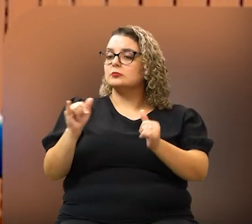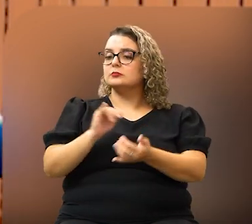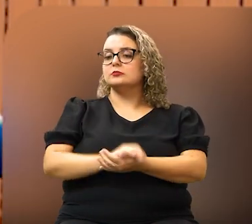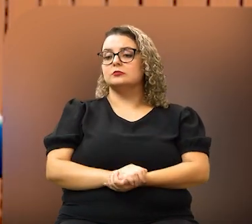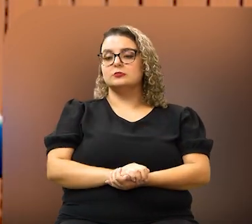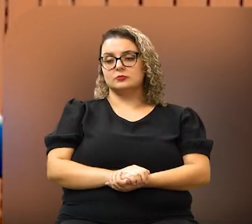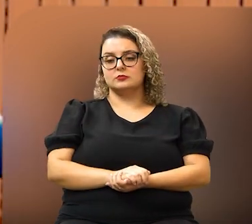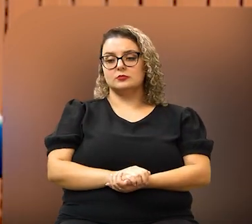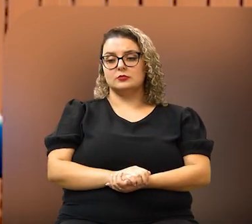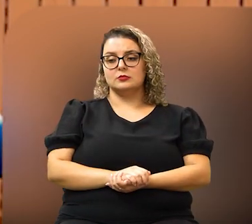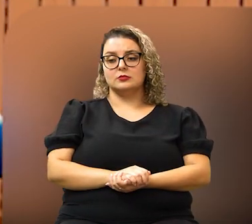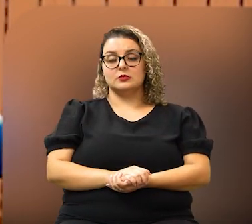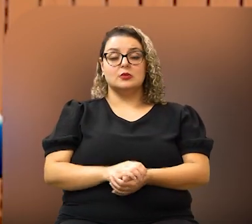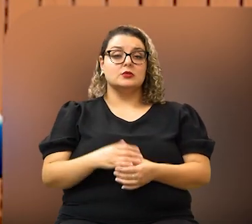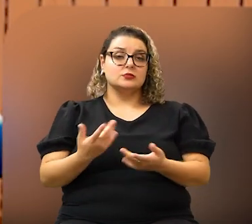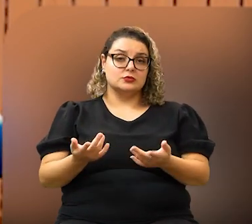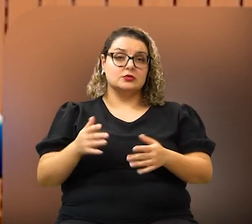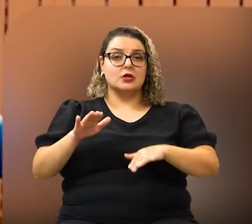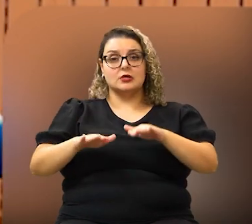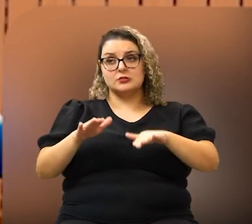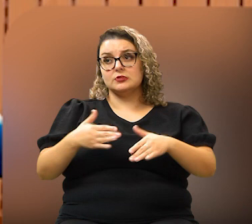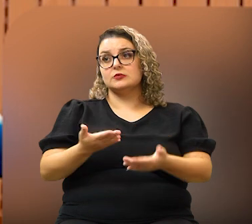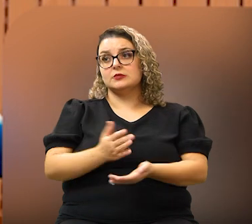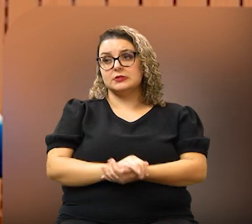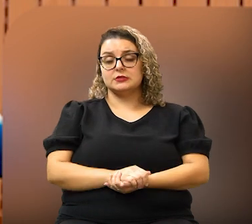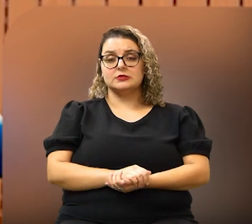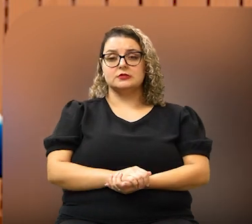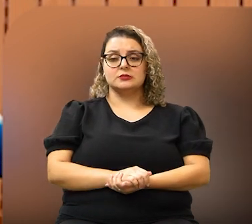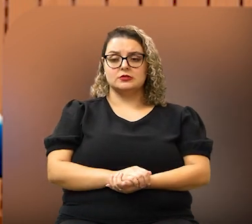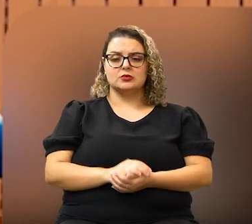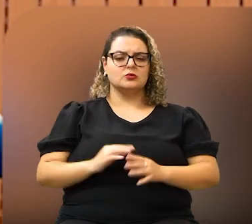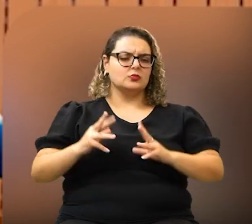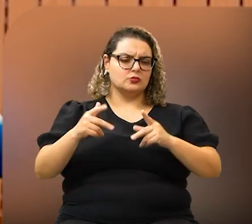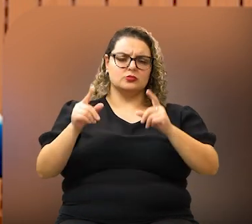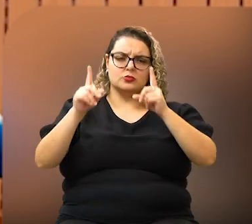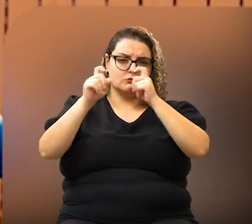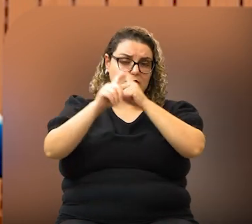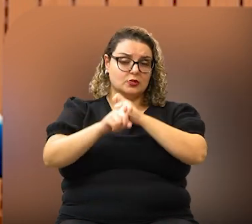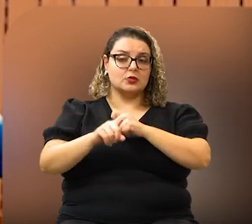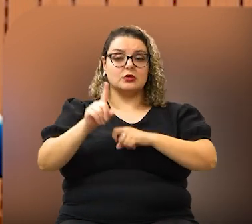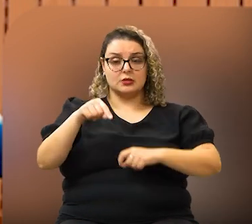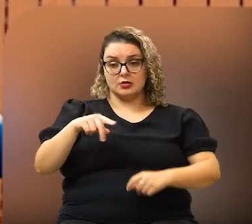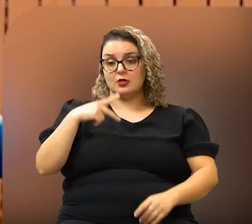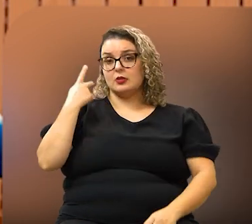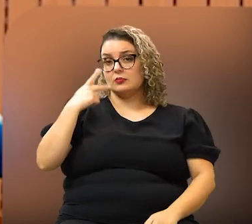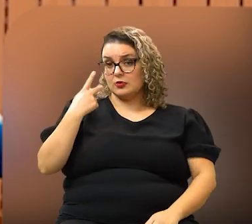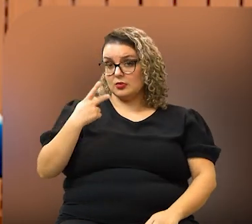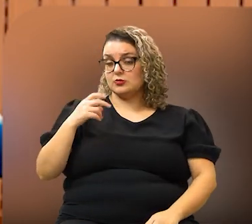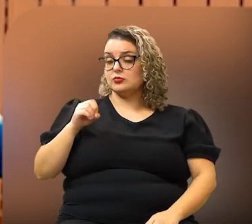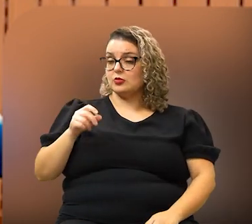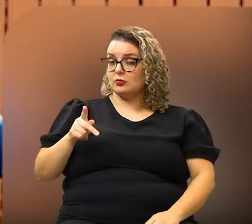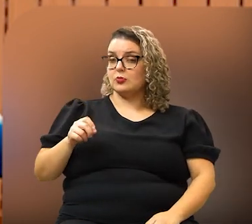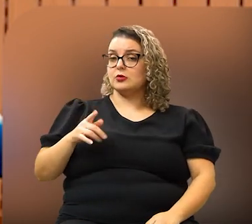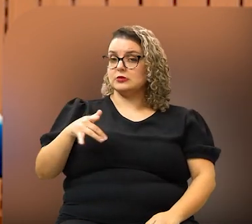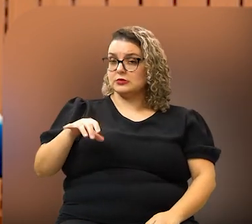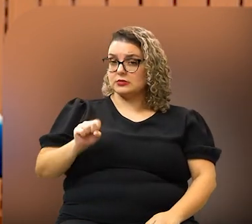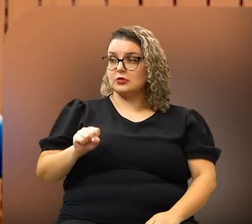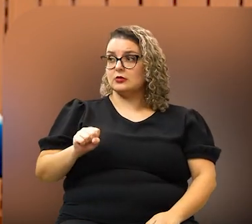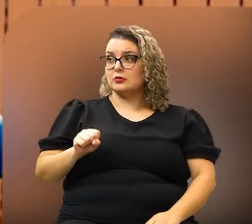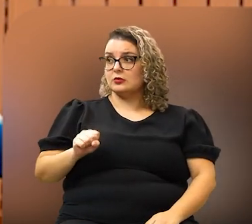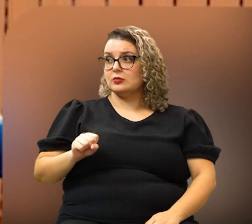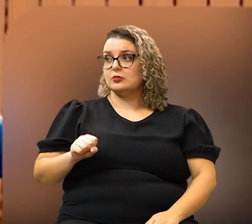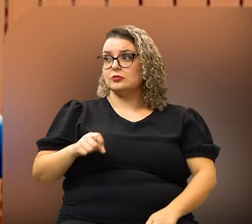com todas as dificuldades do que é ser uma vereadora de oposição, num cenário de muita polarização política, de